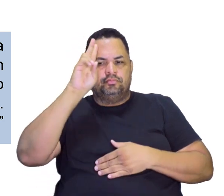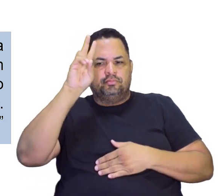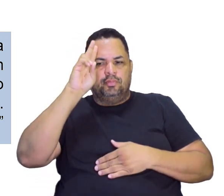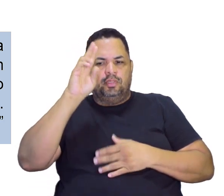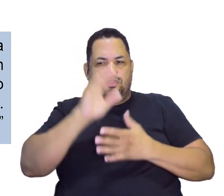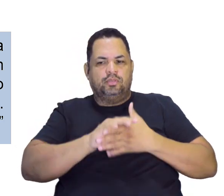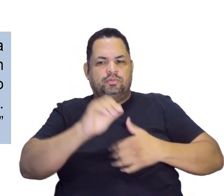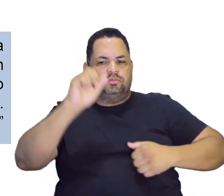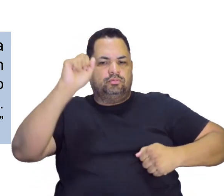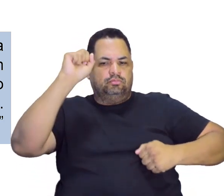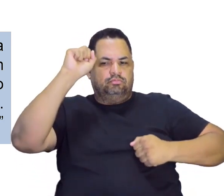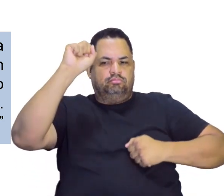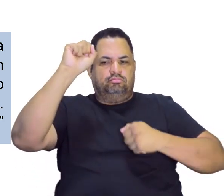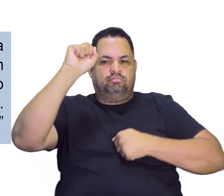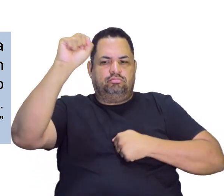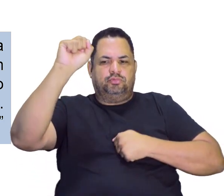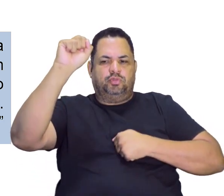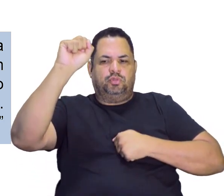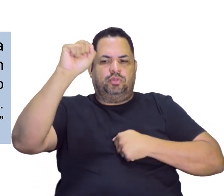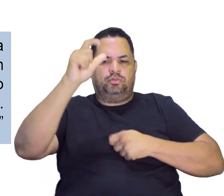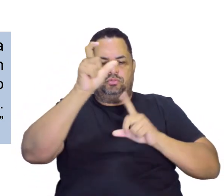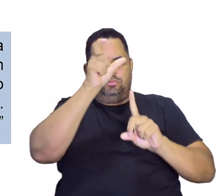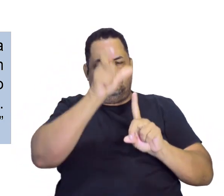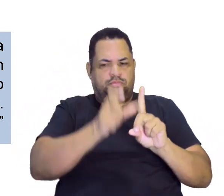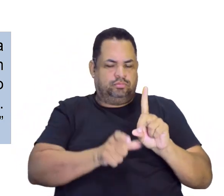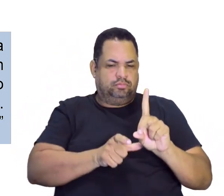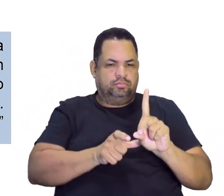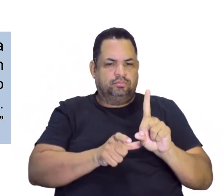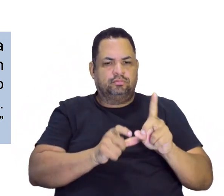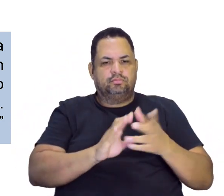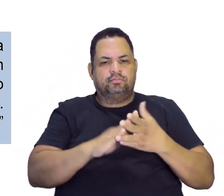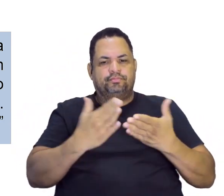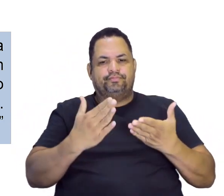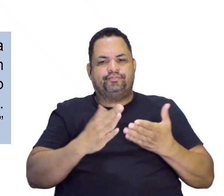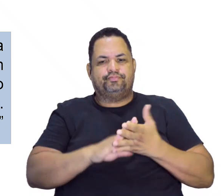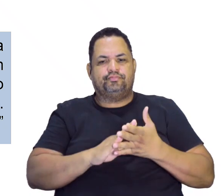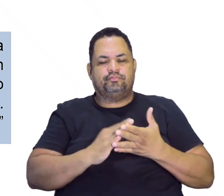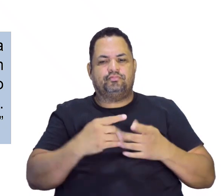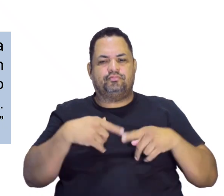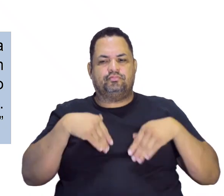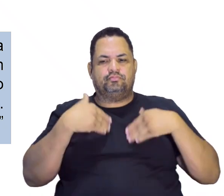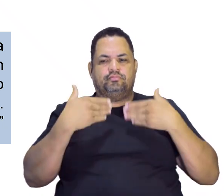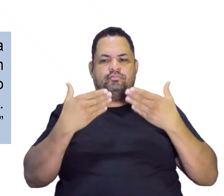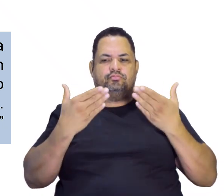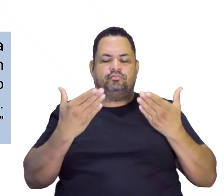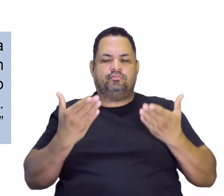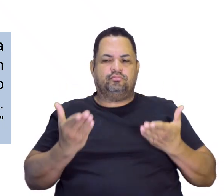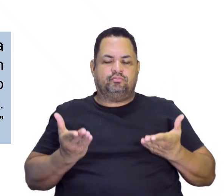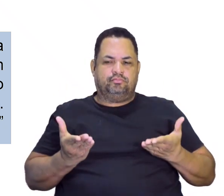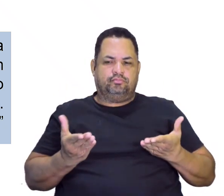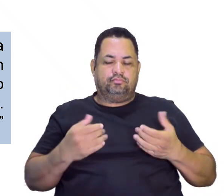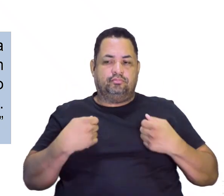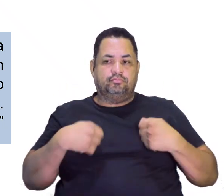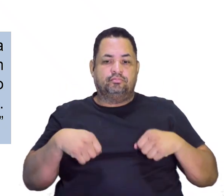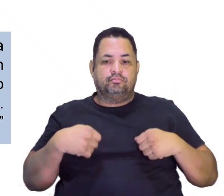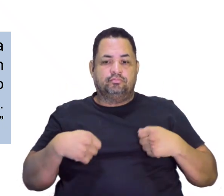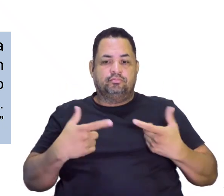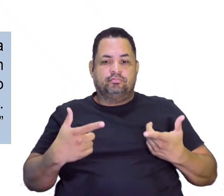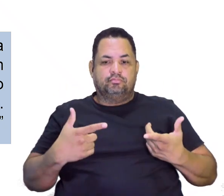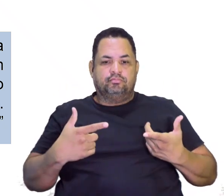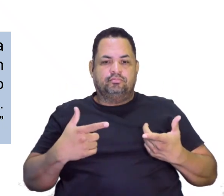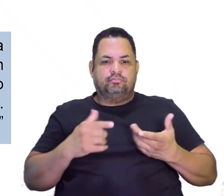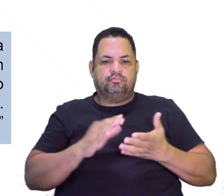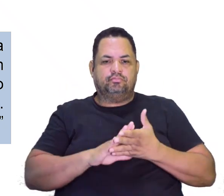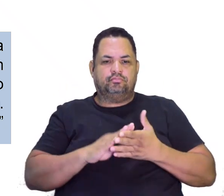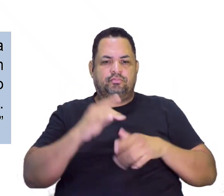um herói de um de um personagem né que ele era herói quando se precisar era necessário